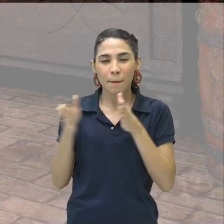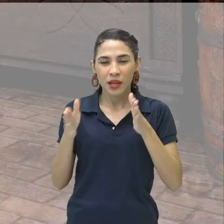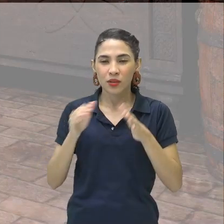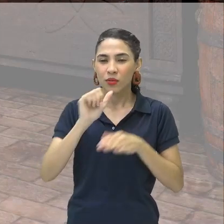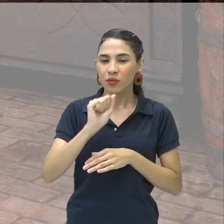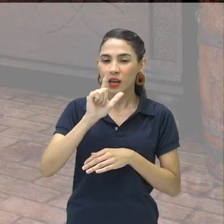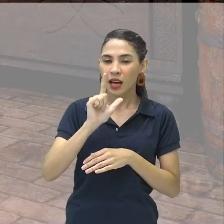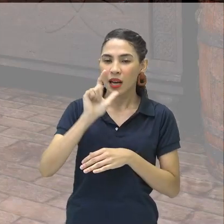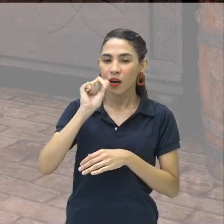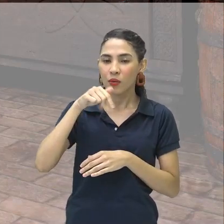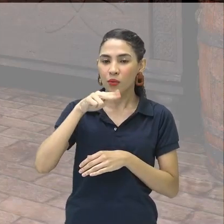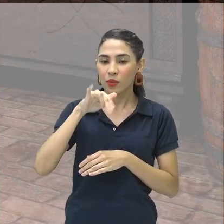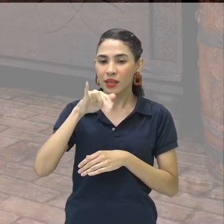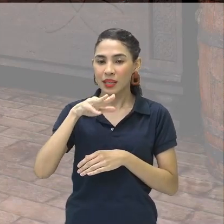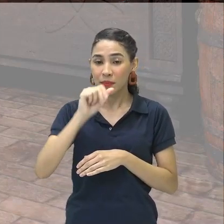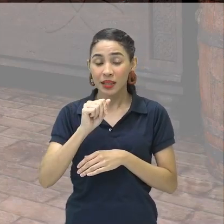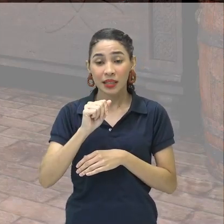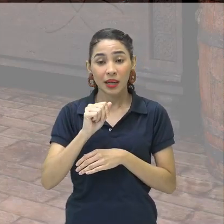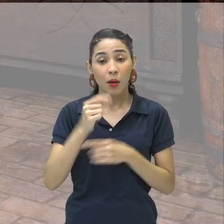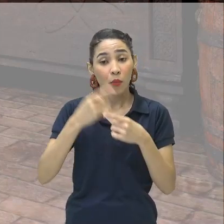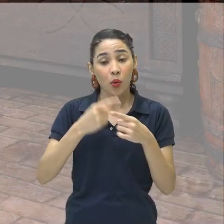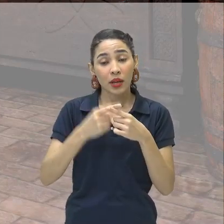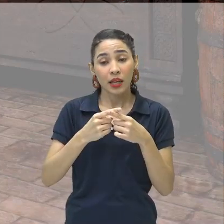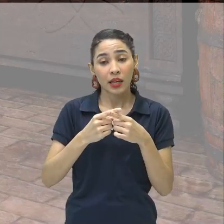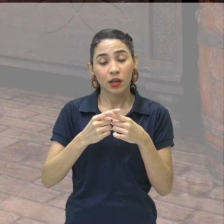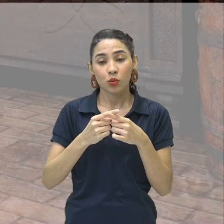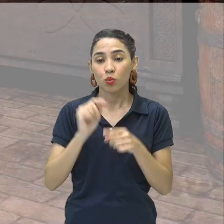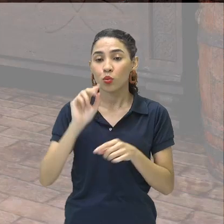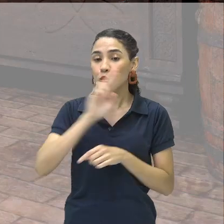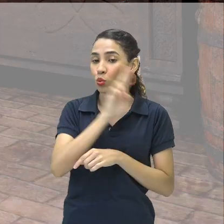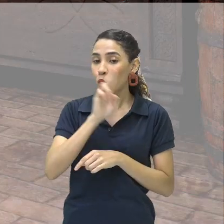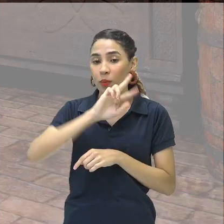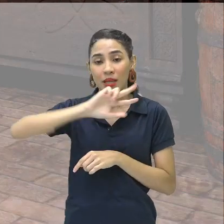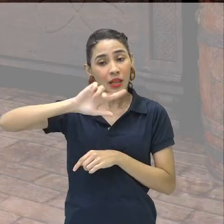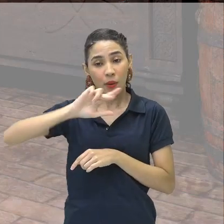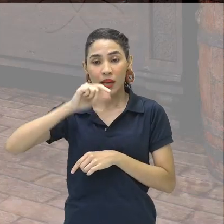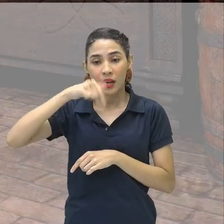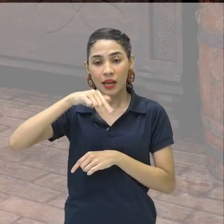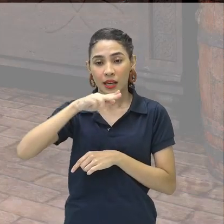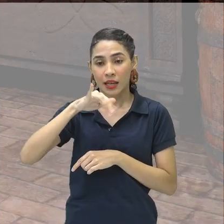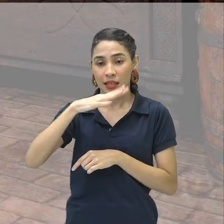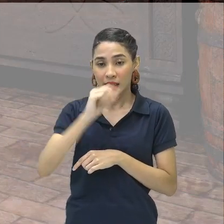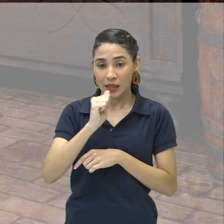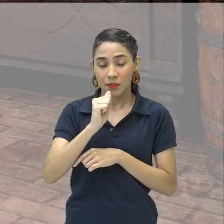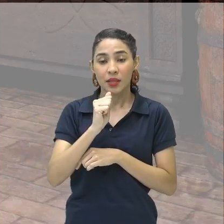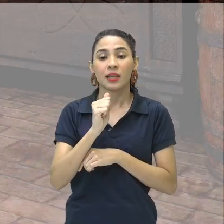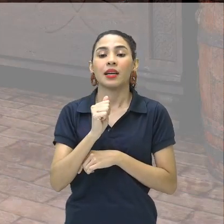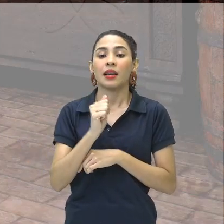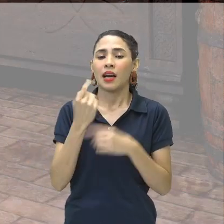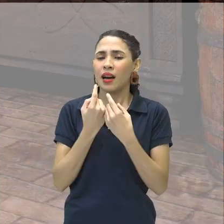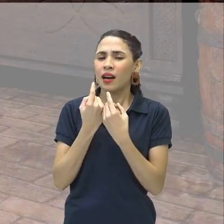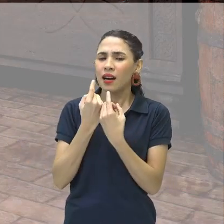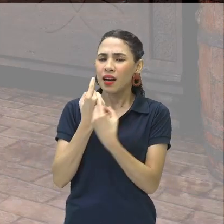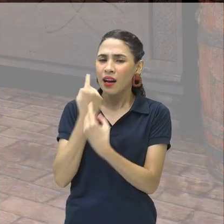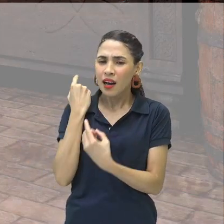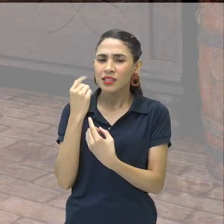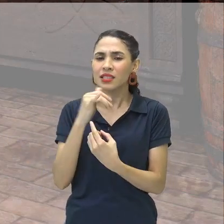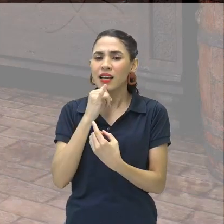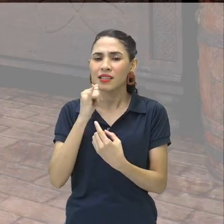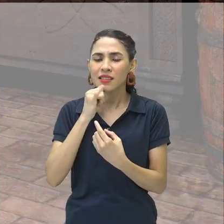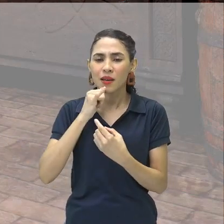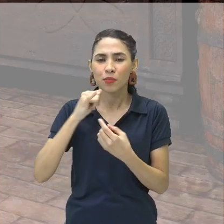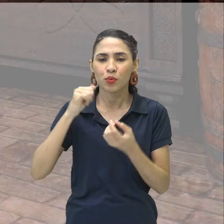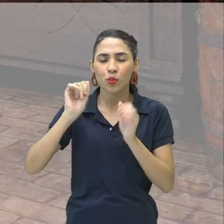né? Na verdade, ainda não se chamava de química. No período da alquimia, era muito ainda o misticismo, a